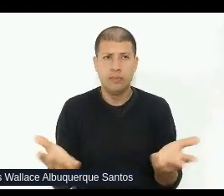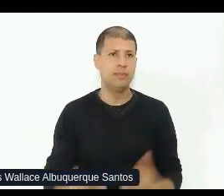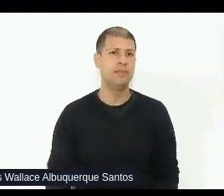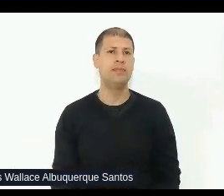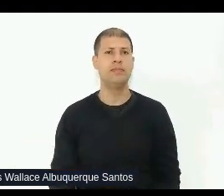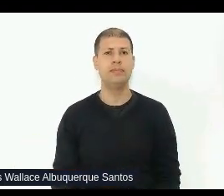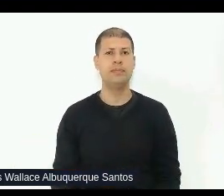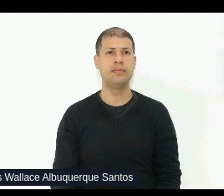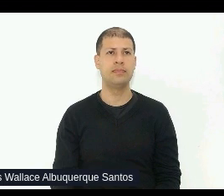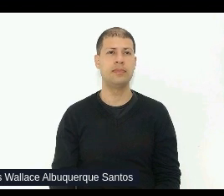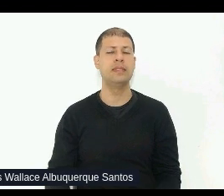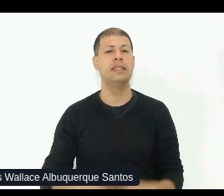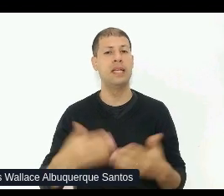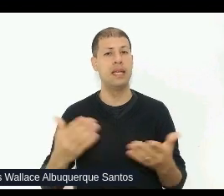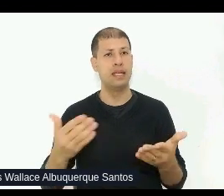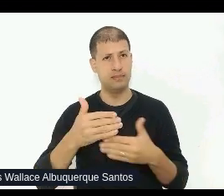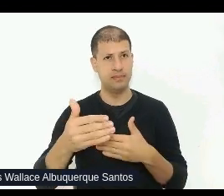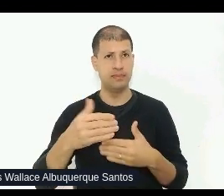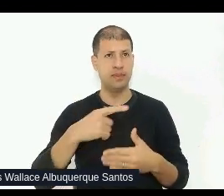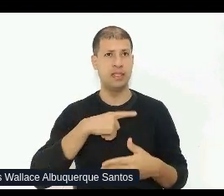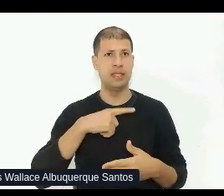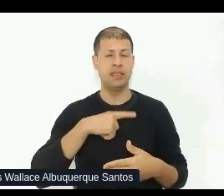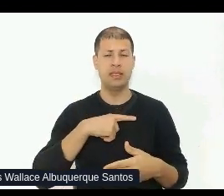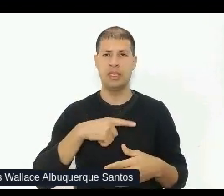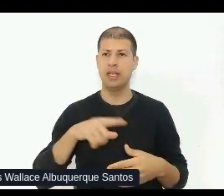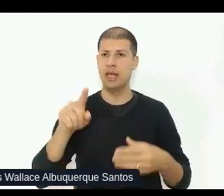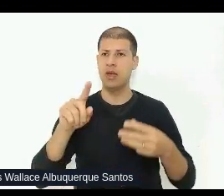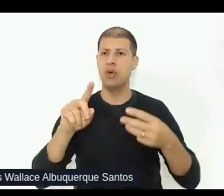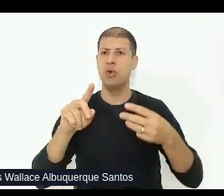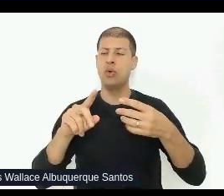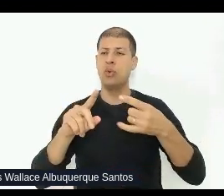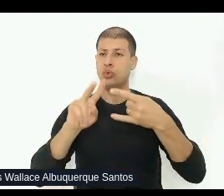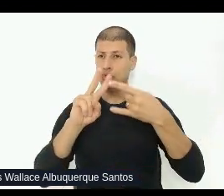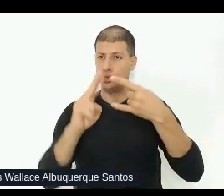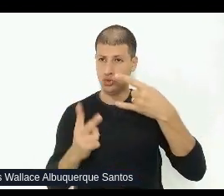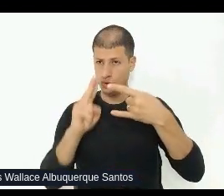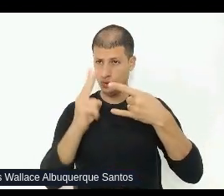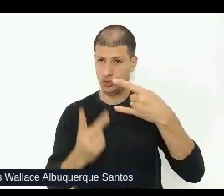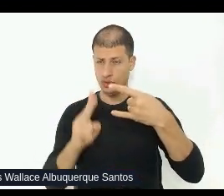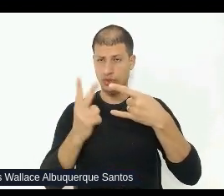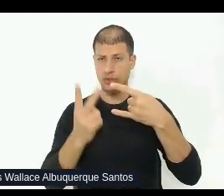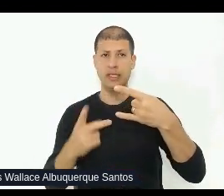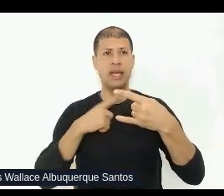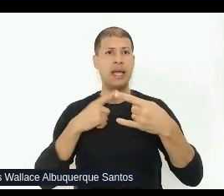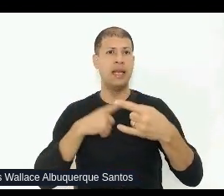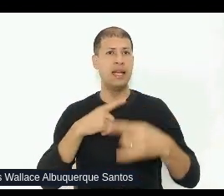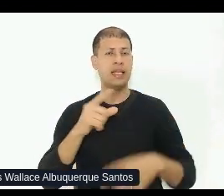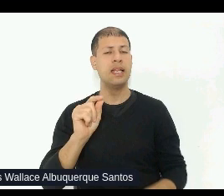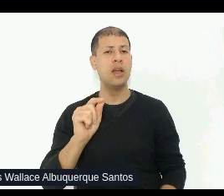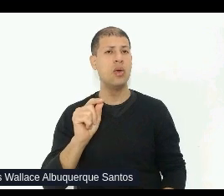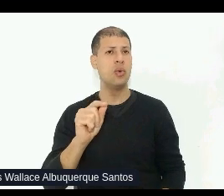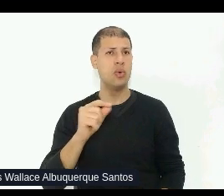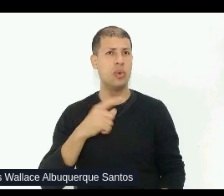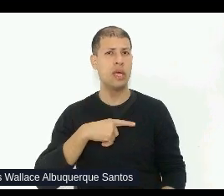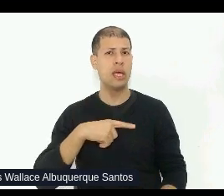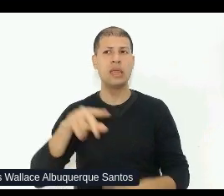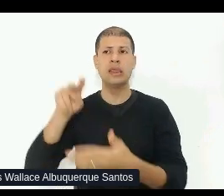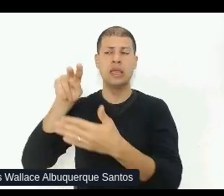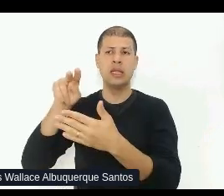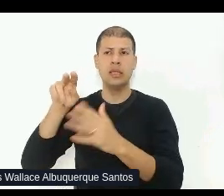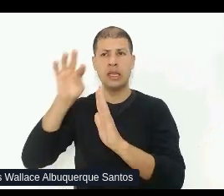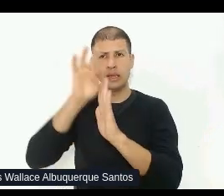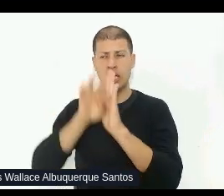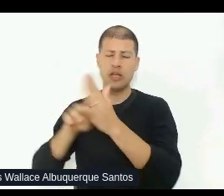E aí, assim, como a gente utilizava o Teams, o Teams ele também faz essa leitura de de texto, né? Então, eu